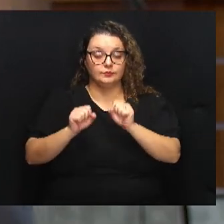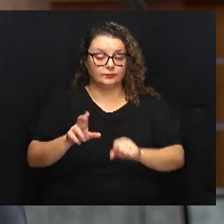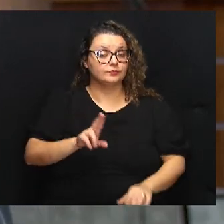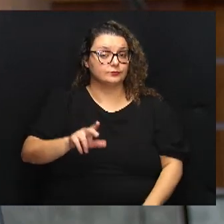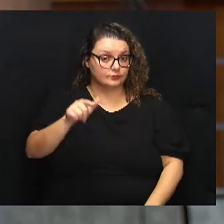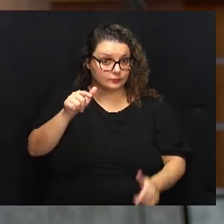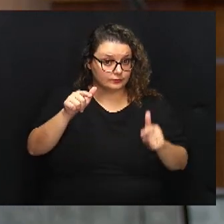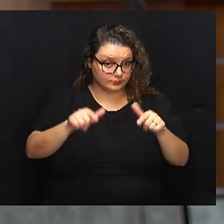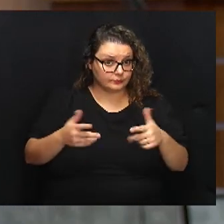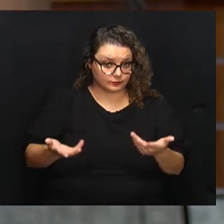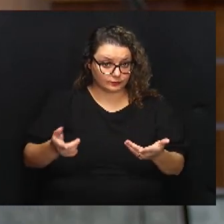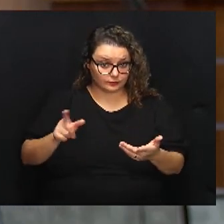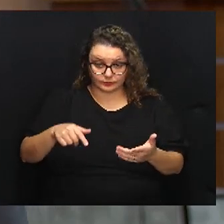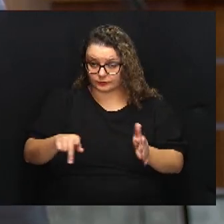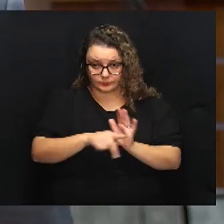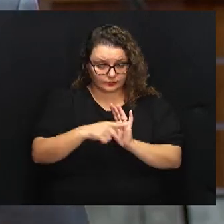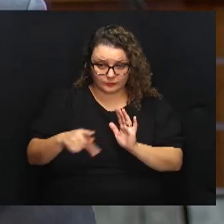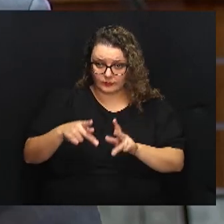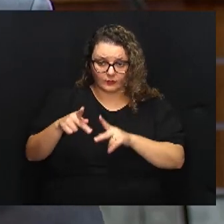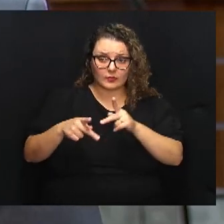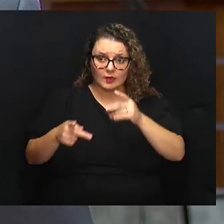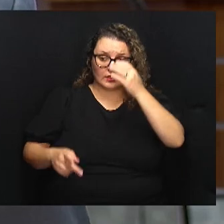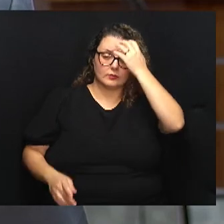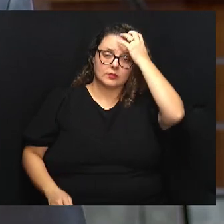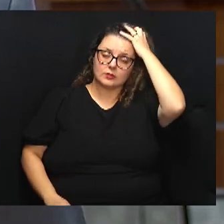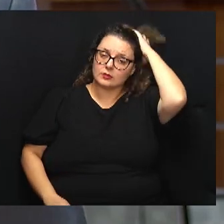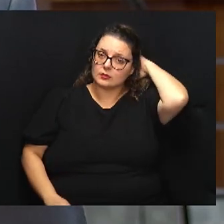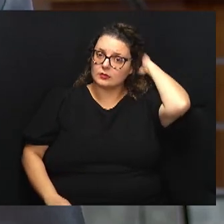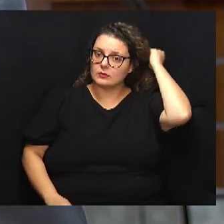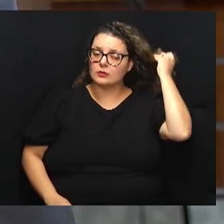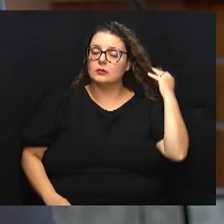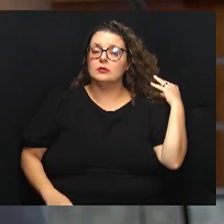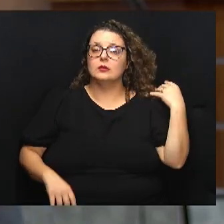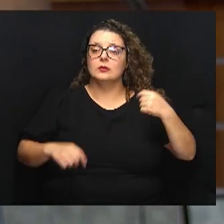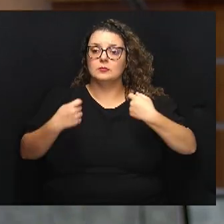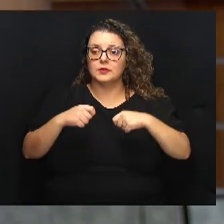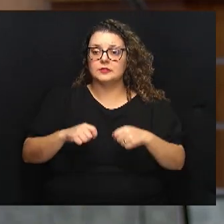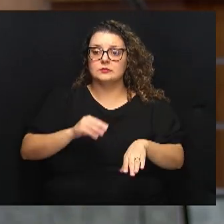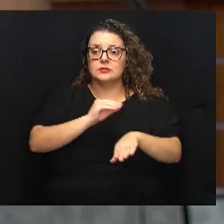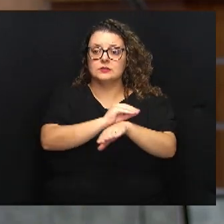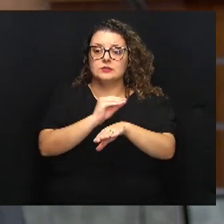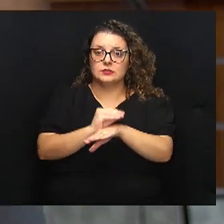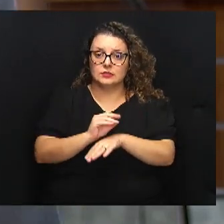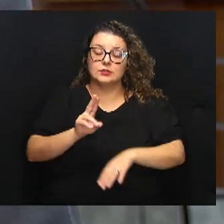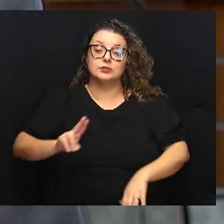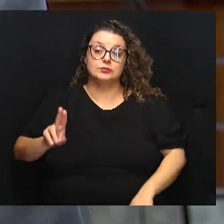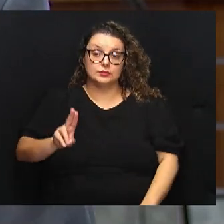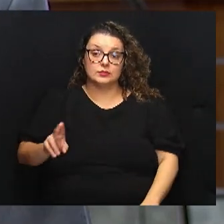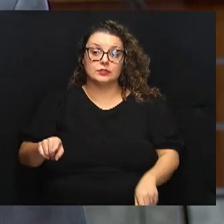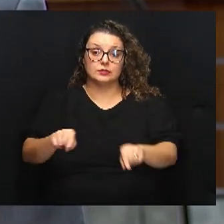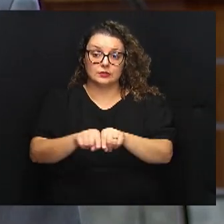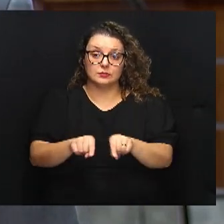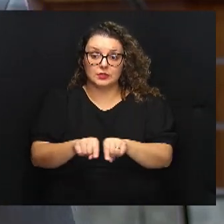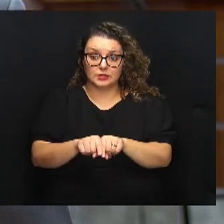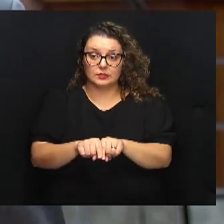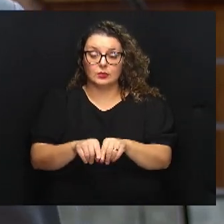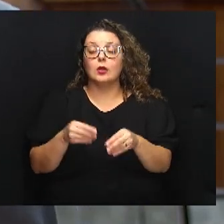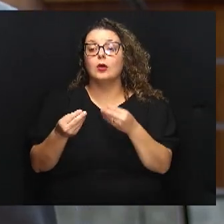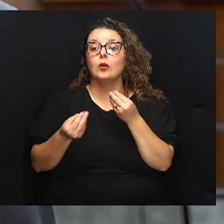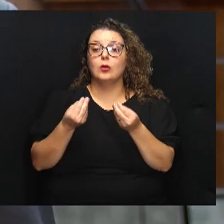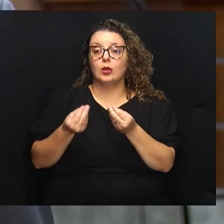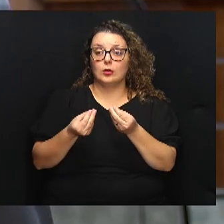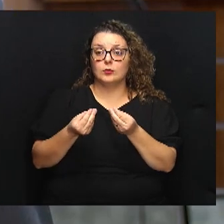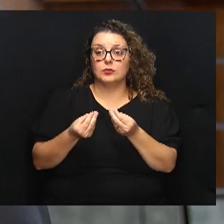espaço, que é o espaço do povo, é um espaço público, mas que tem que ser cuidado e também usado de que forma? De